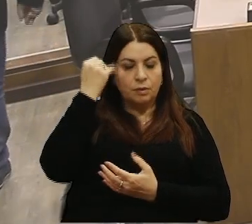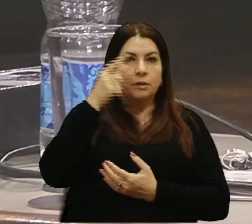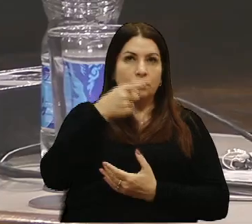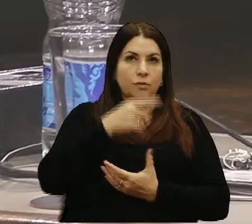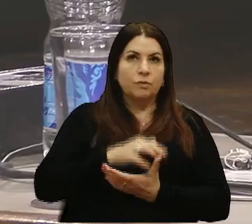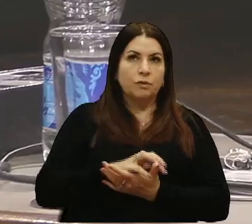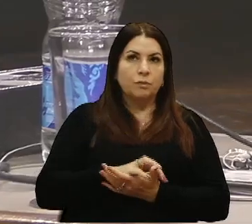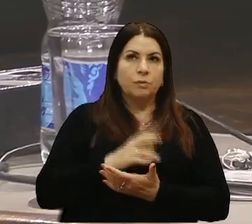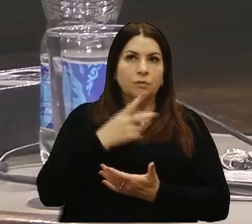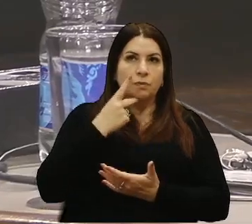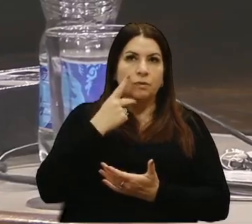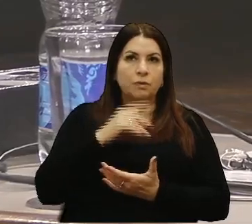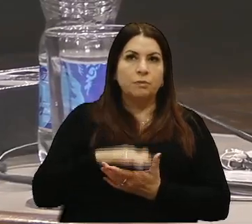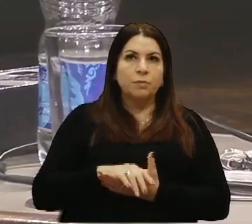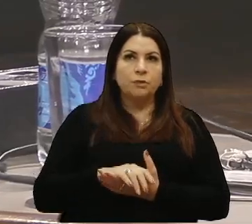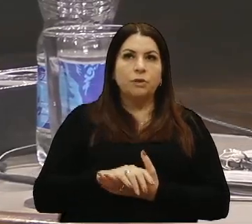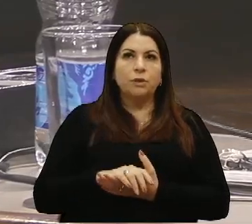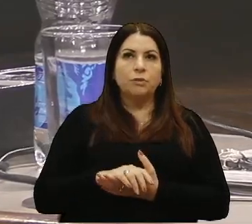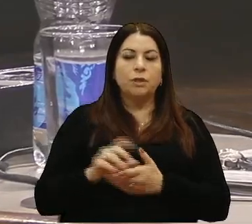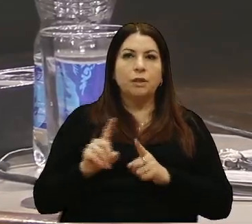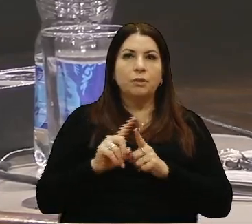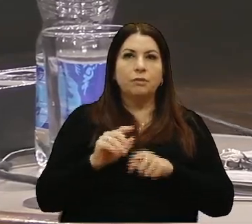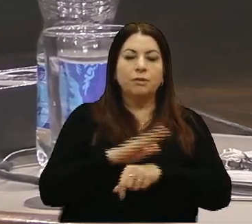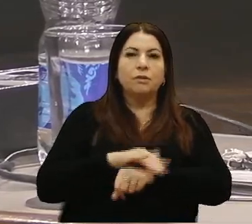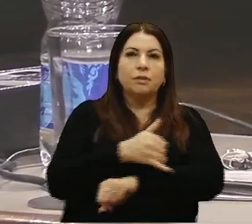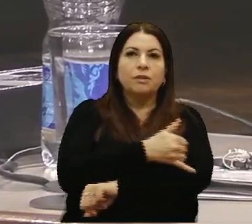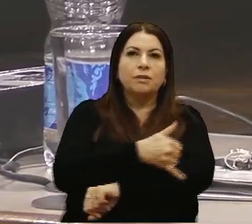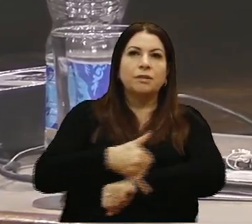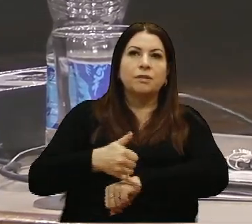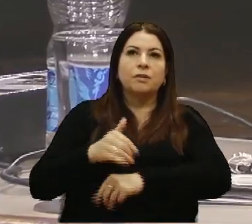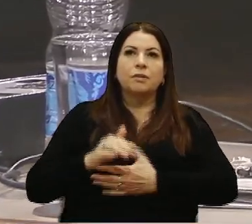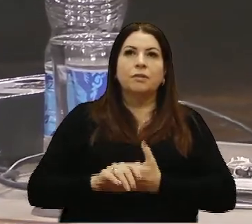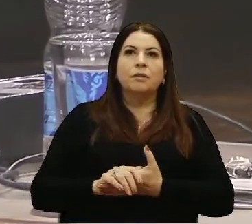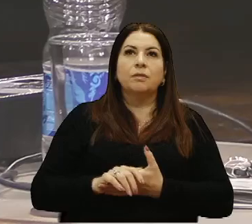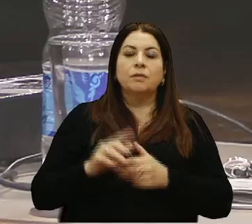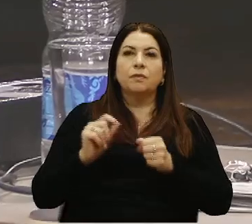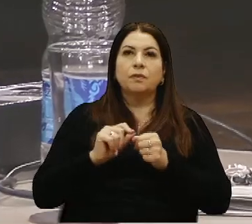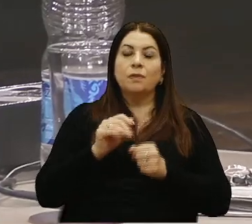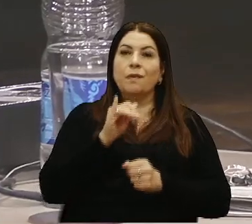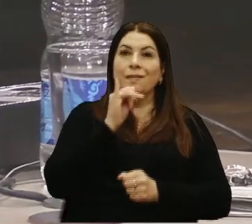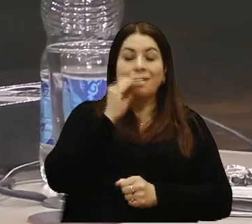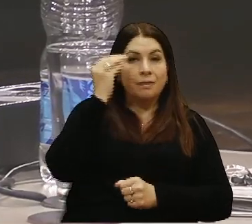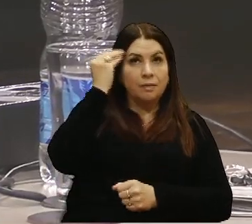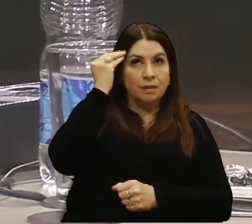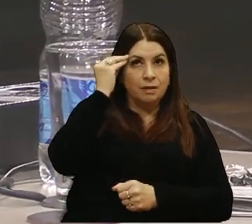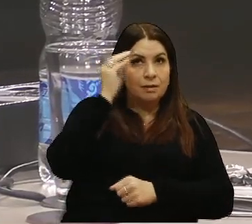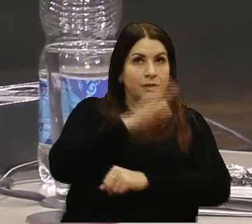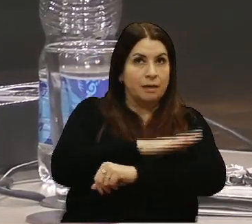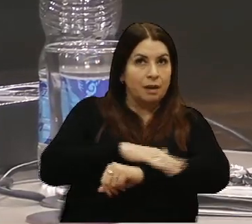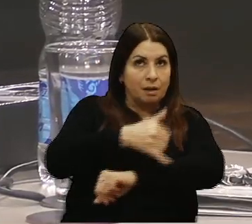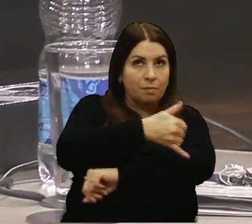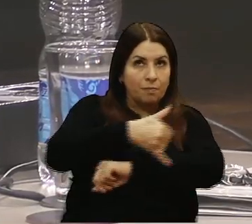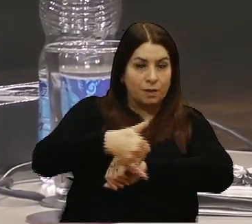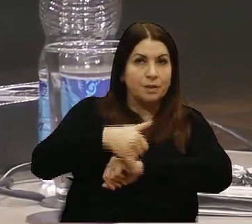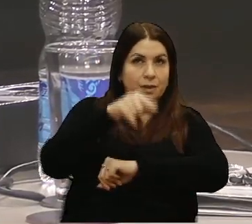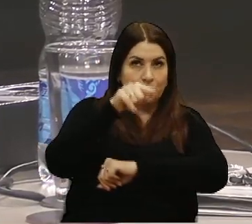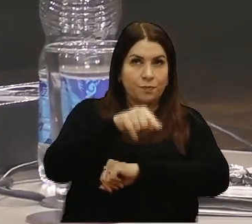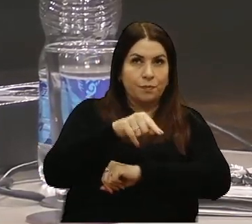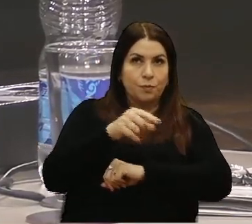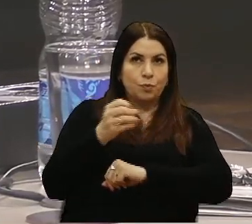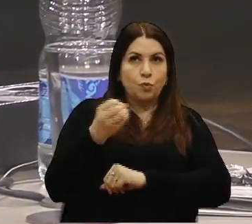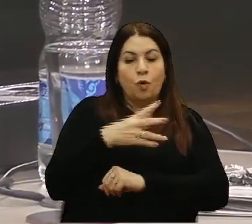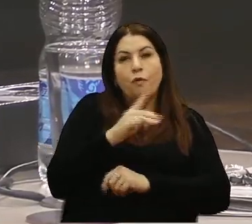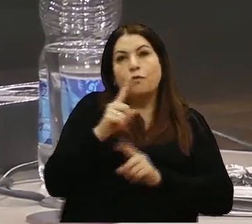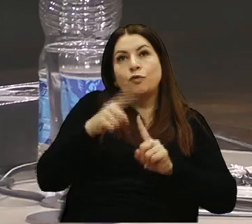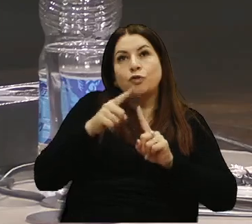para lhe falar sobre a questão da pavimentação. Faremos um teste de pavimentação asfáltica, um novo tipo